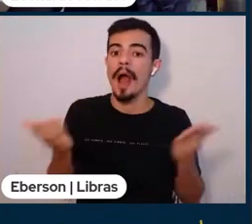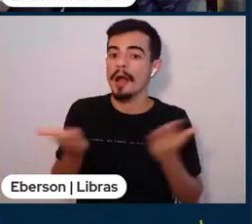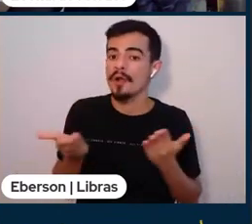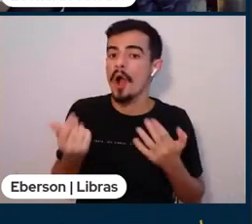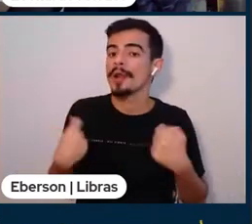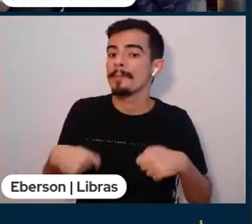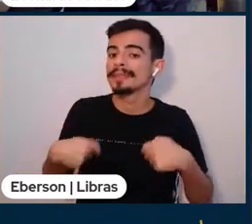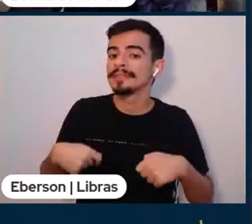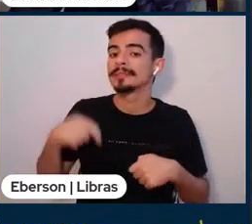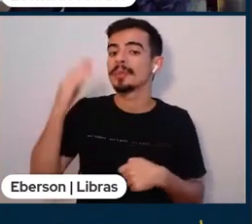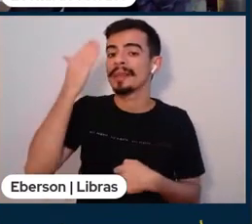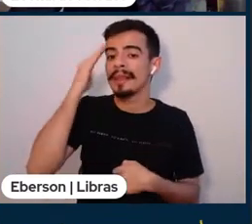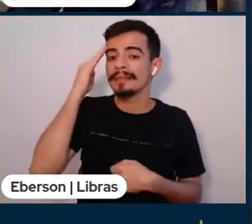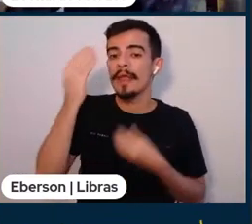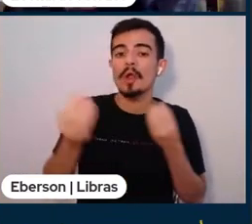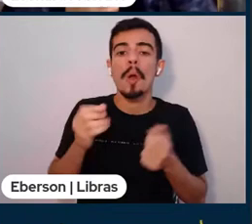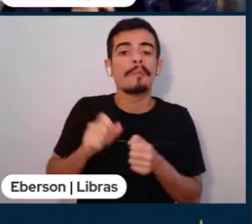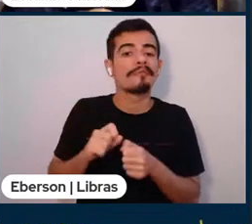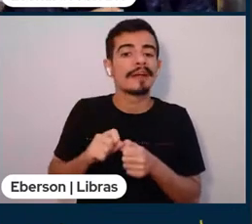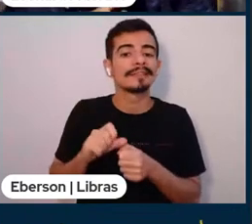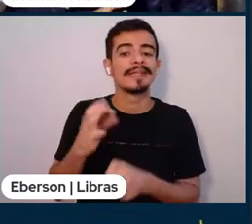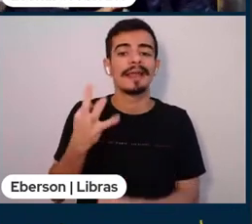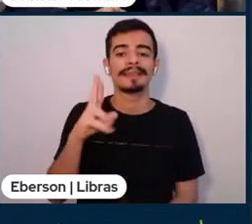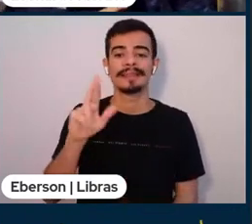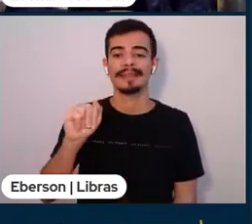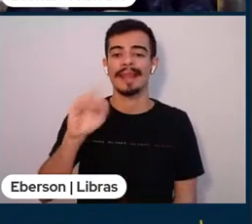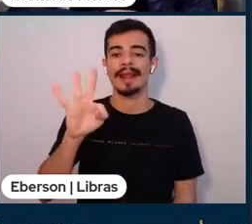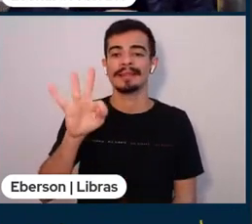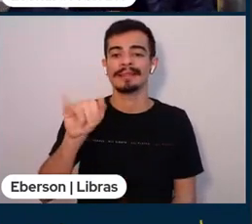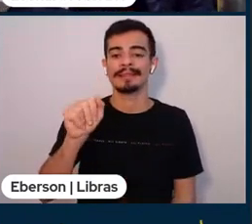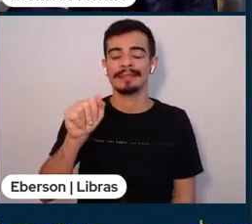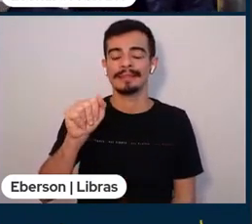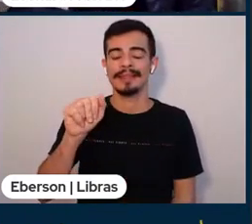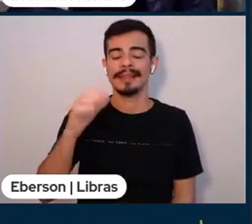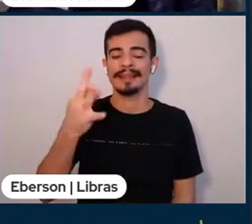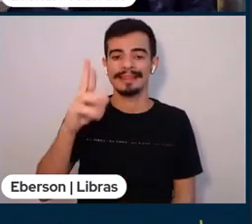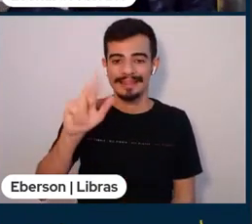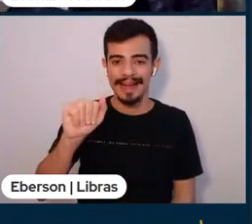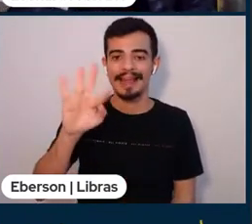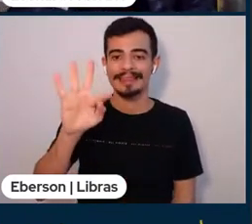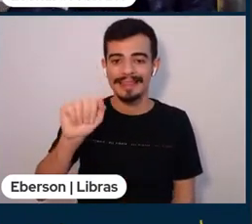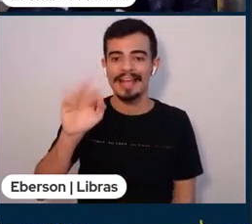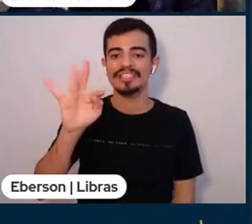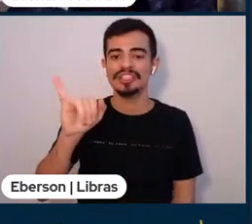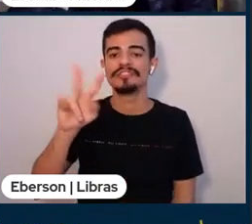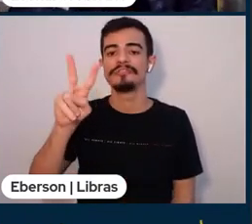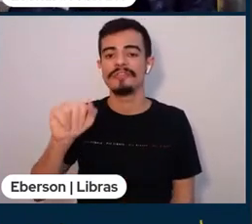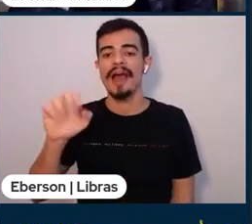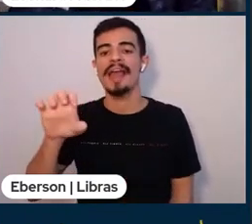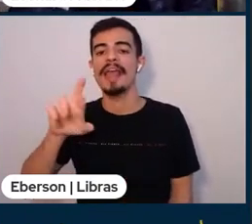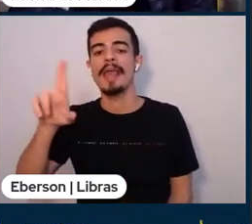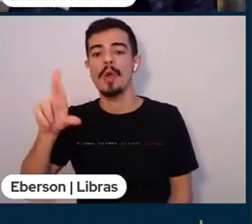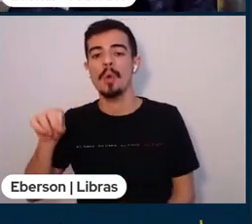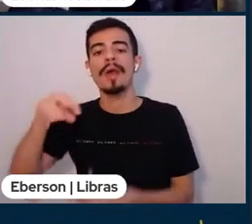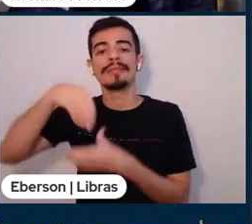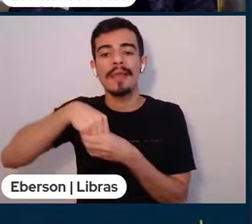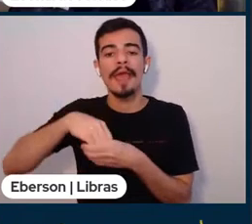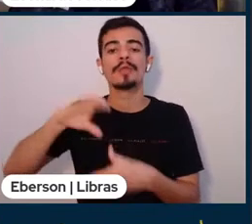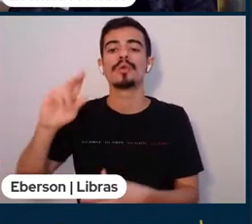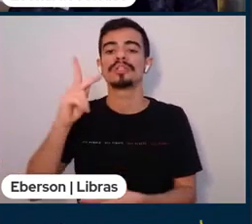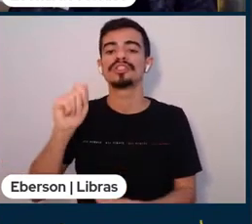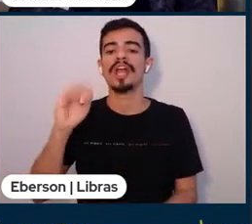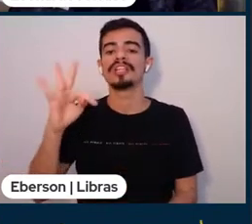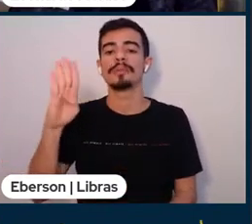como fazer tratativa de erro em chatbot. Então, eu vou e estudo sobre esse tema. Ah, agora eu